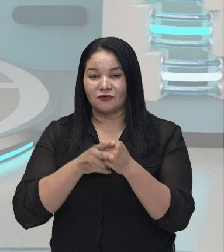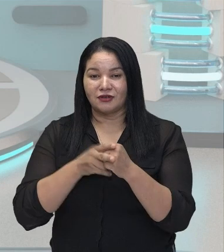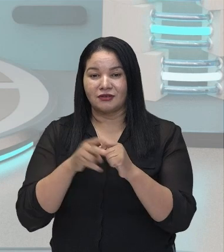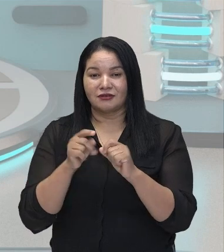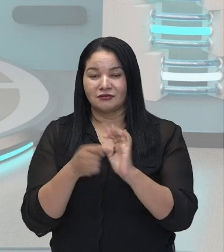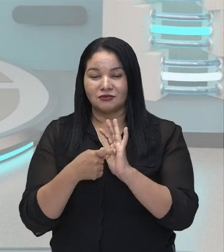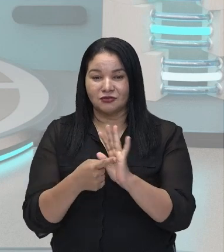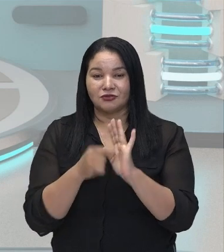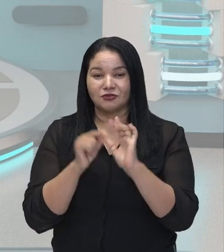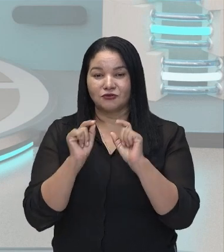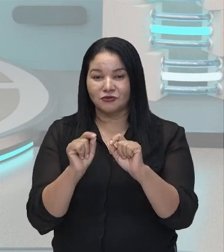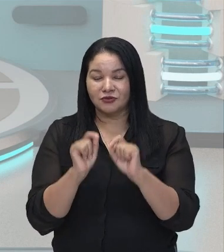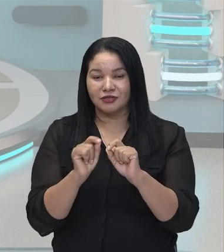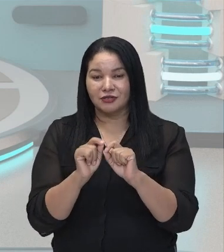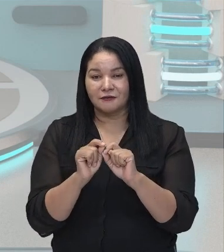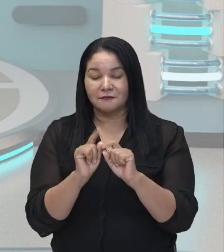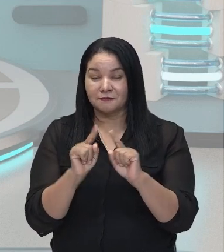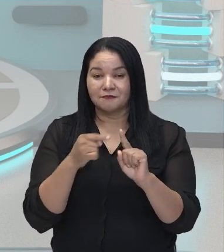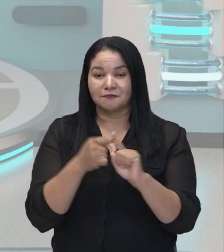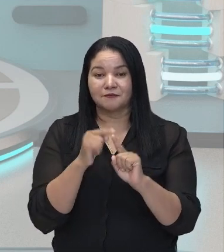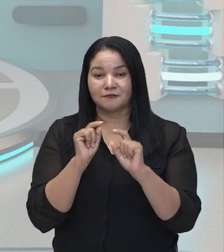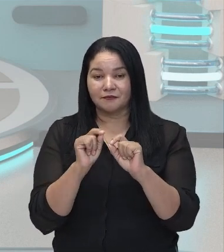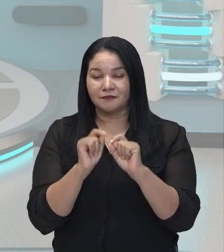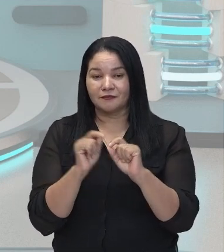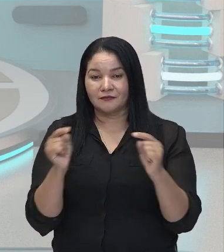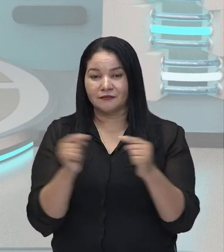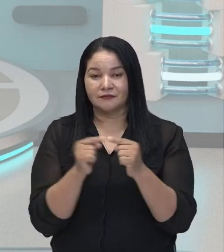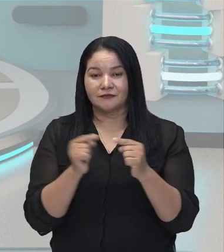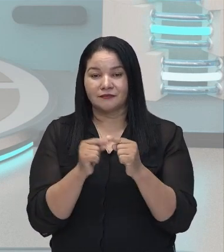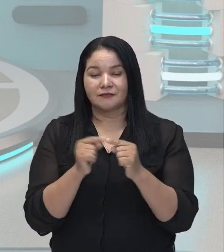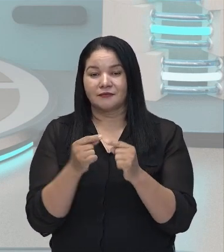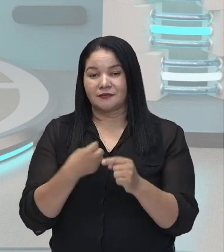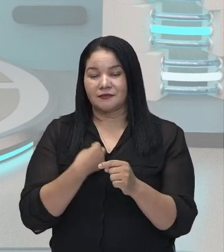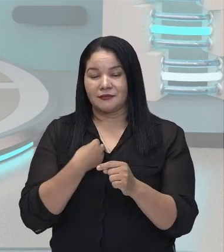indicar, além do verbo haver, que é empregado no sentido de existir,